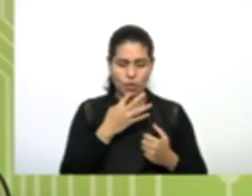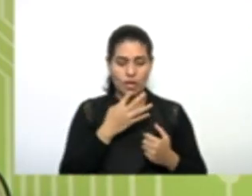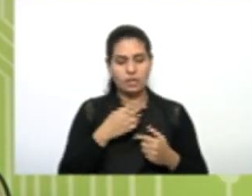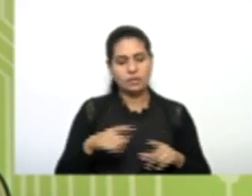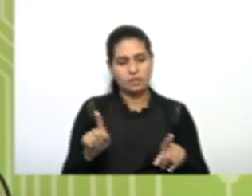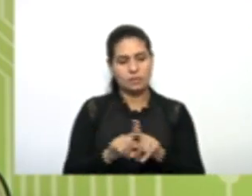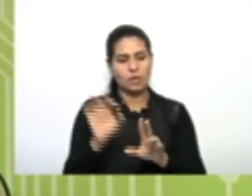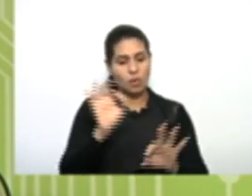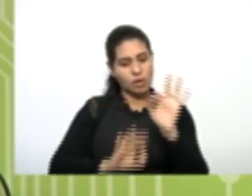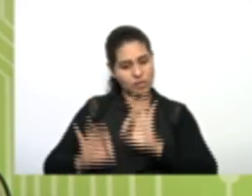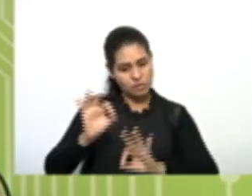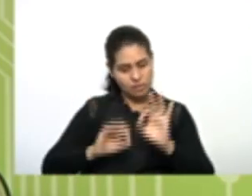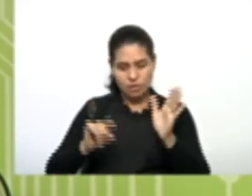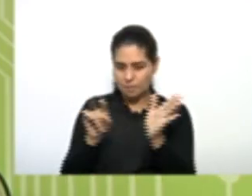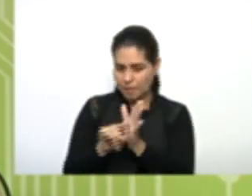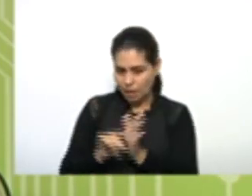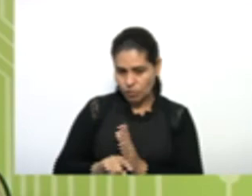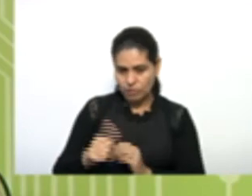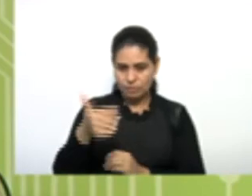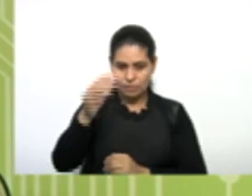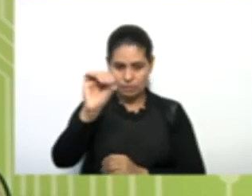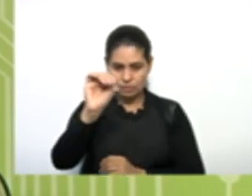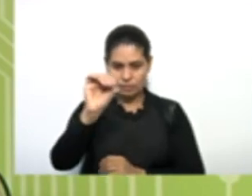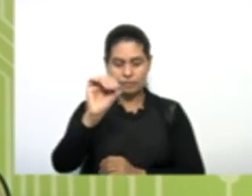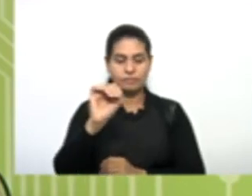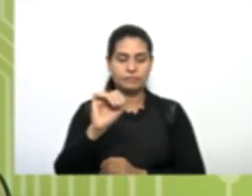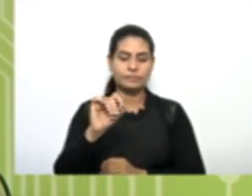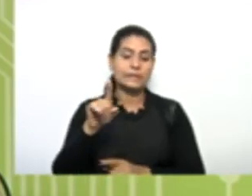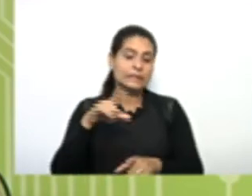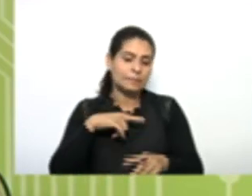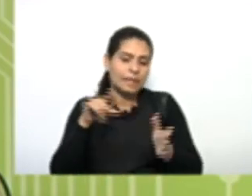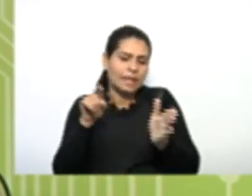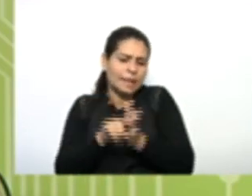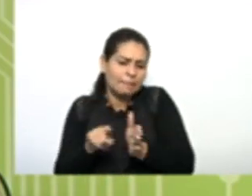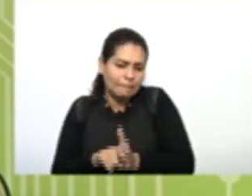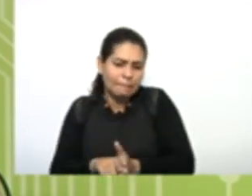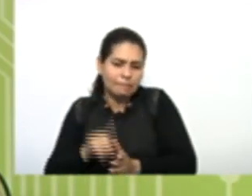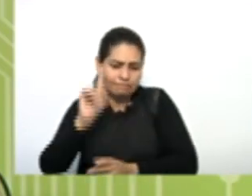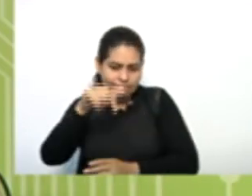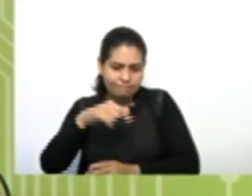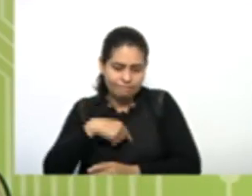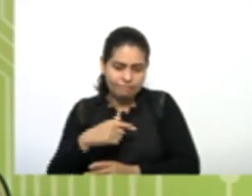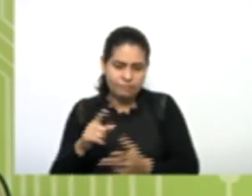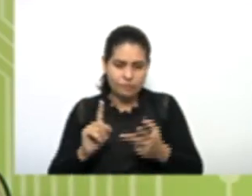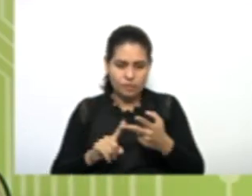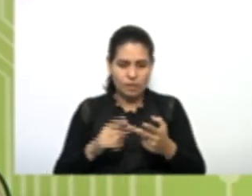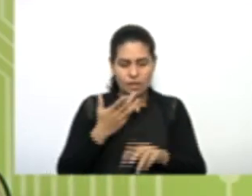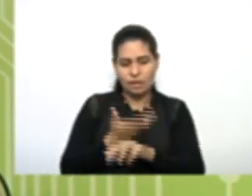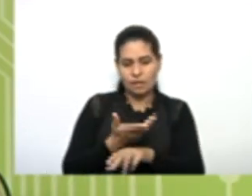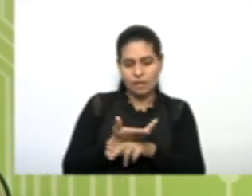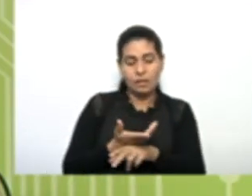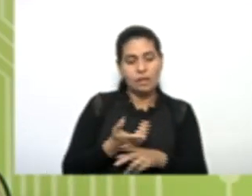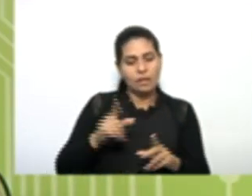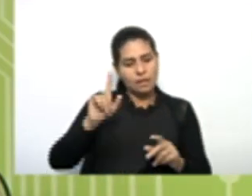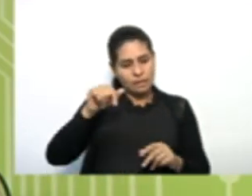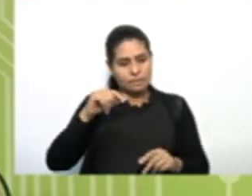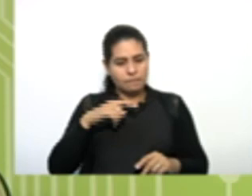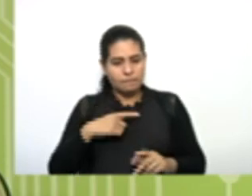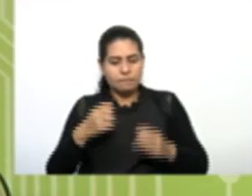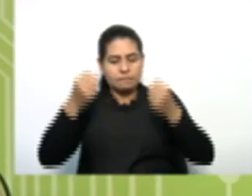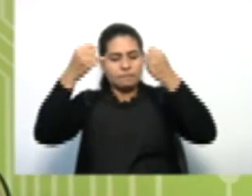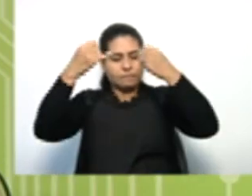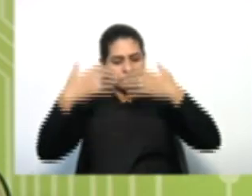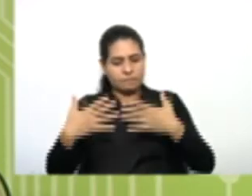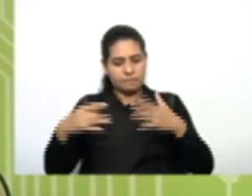Nós elaboramos um questionário de 10 perguntas. O questionário da atividade da aula número 2, a disciplina, ele vai vir